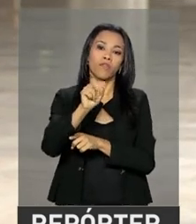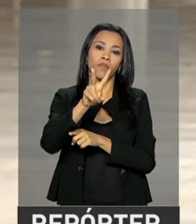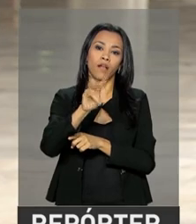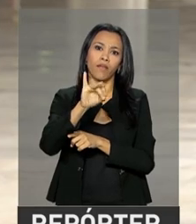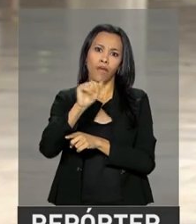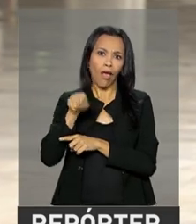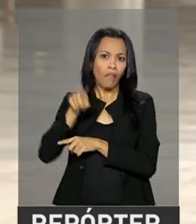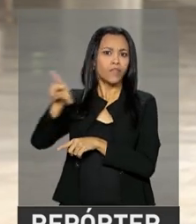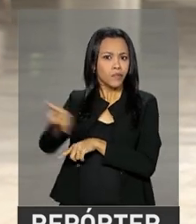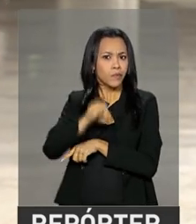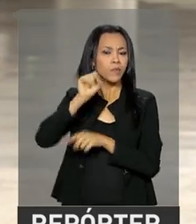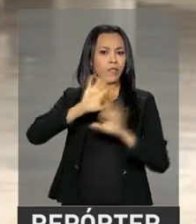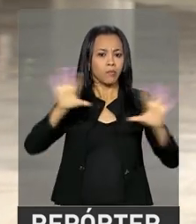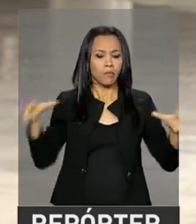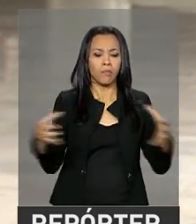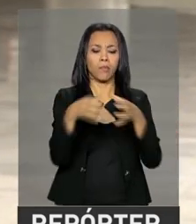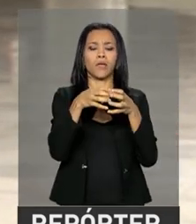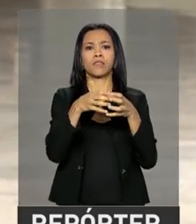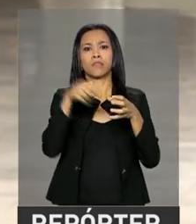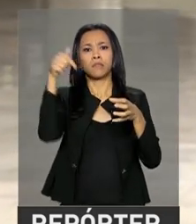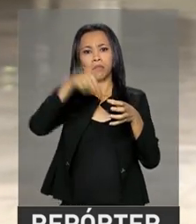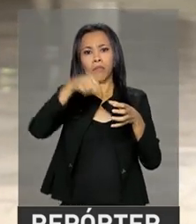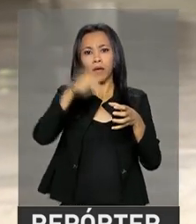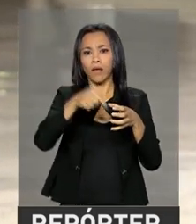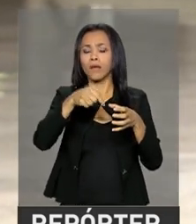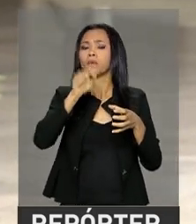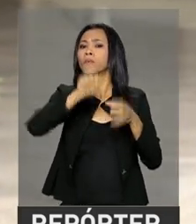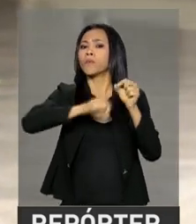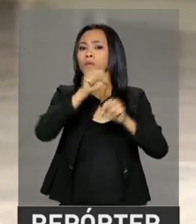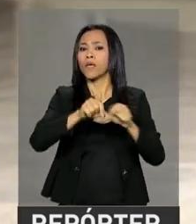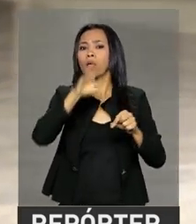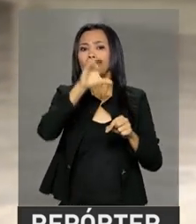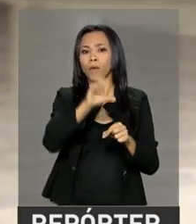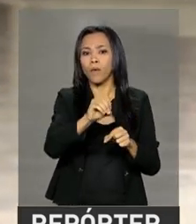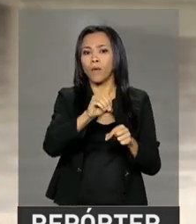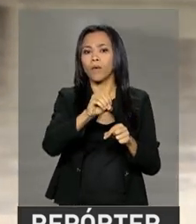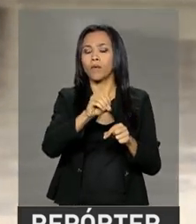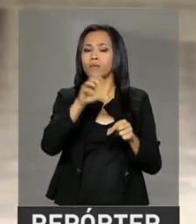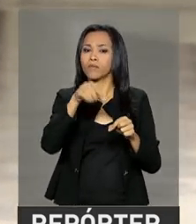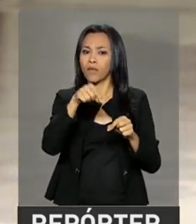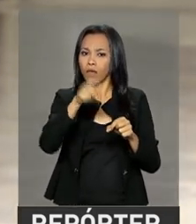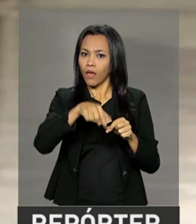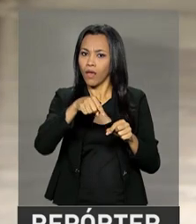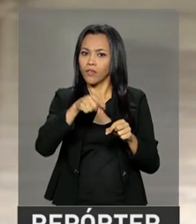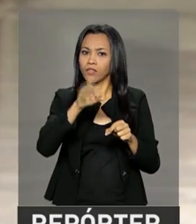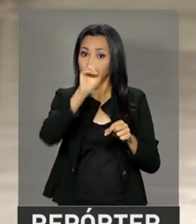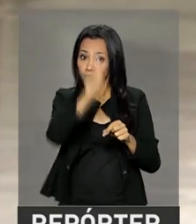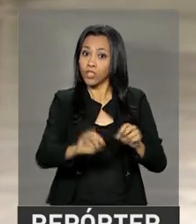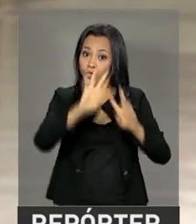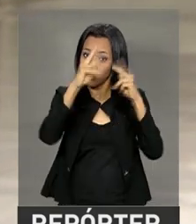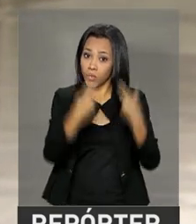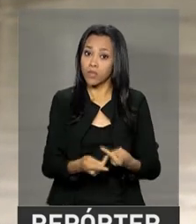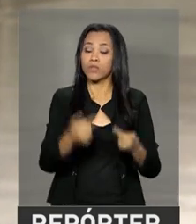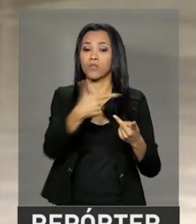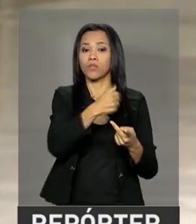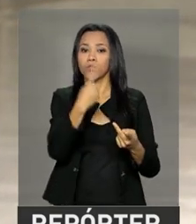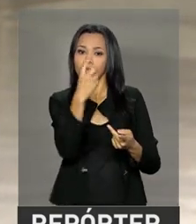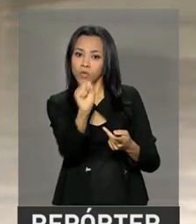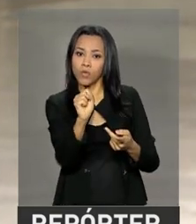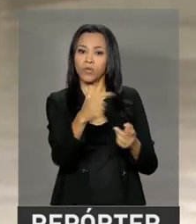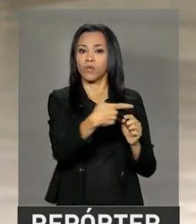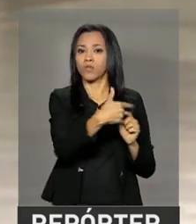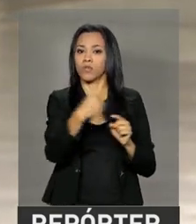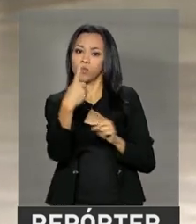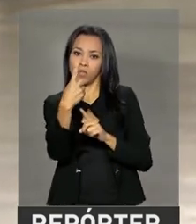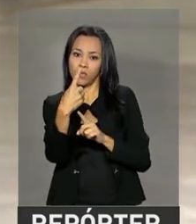foi Eleita membro da comissão interamericana de direitos humanos para mandato entre 2018 e